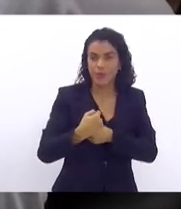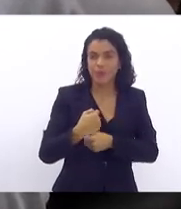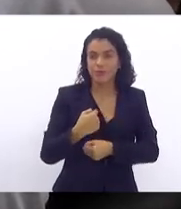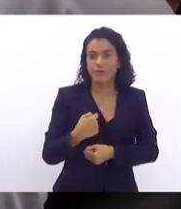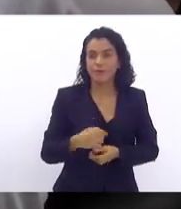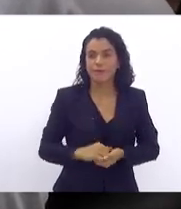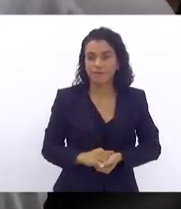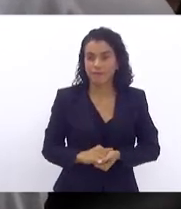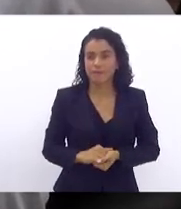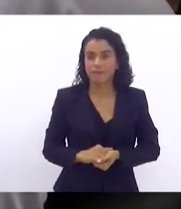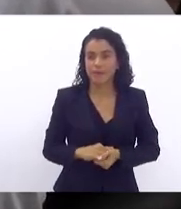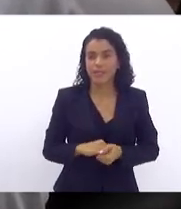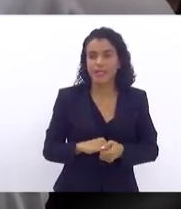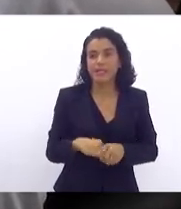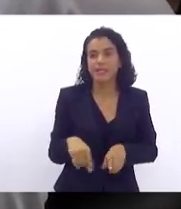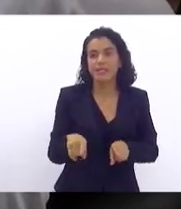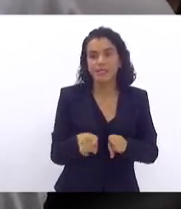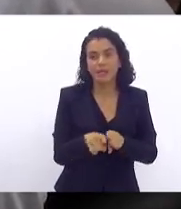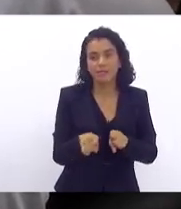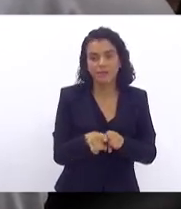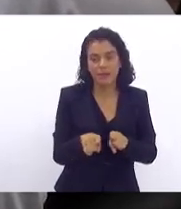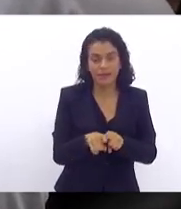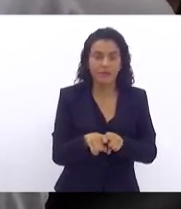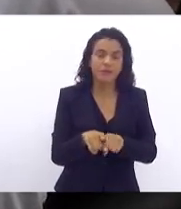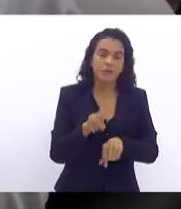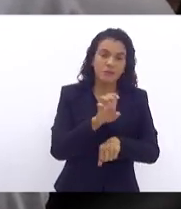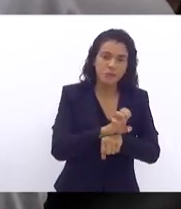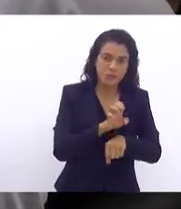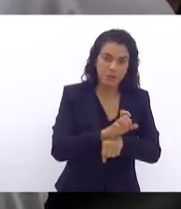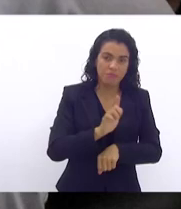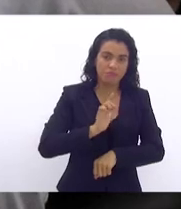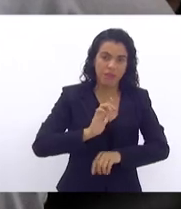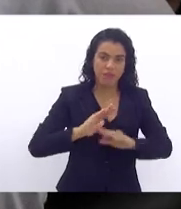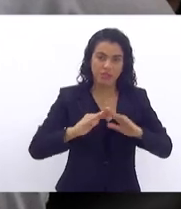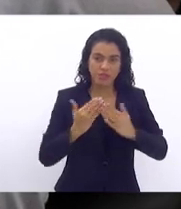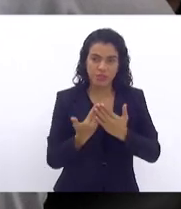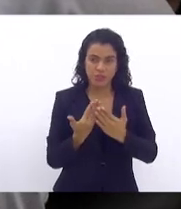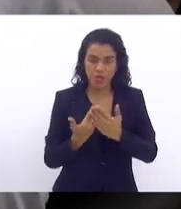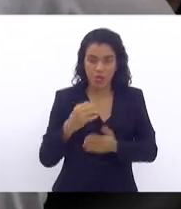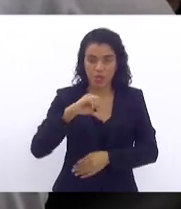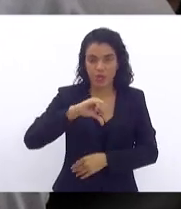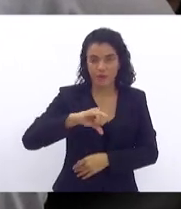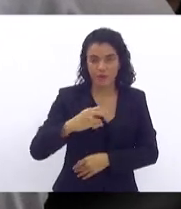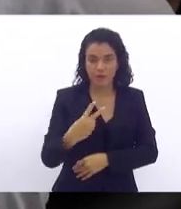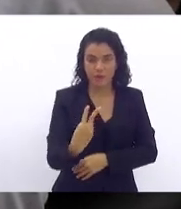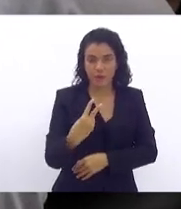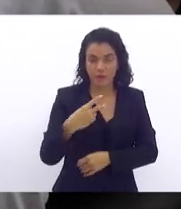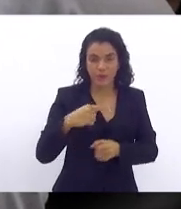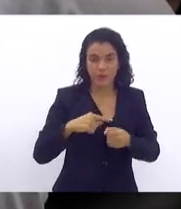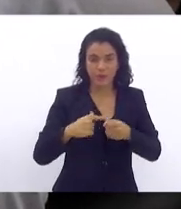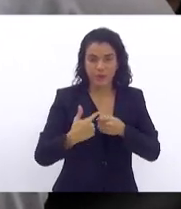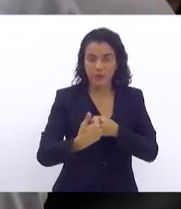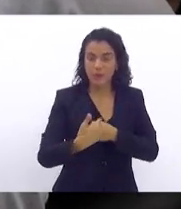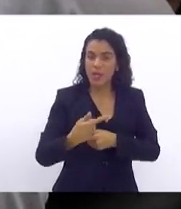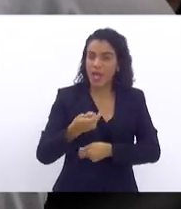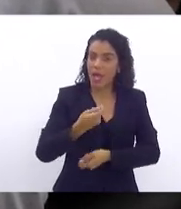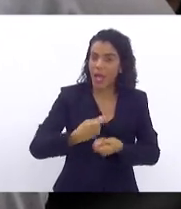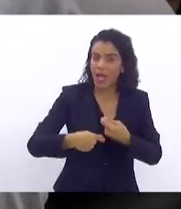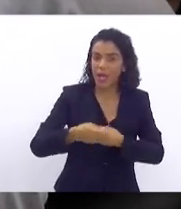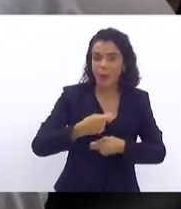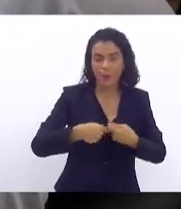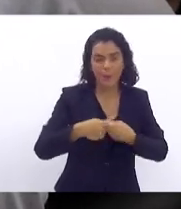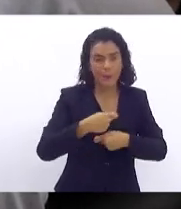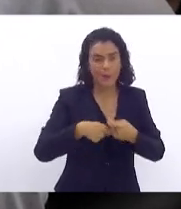que deixa no município, e o Estado tem escola nos 92 municípios, deixa a economia